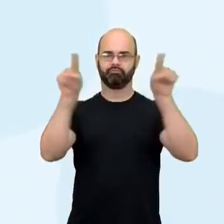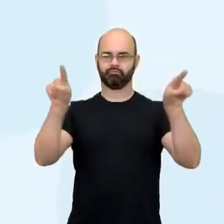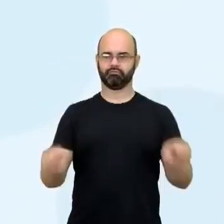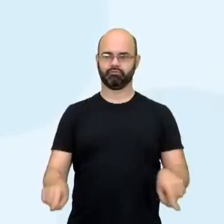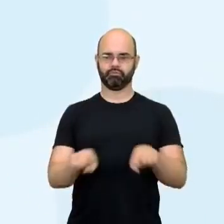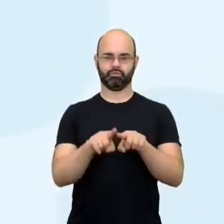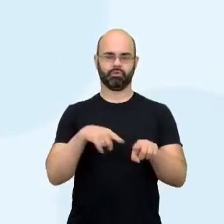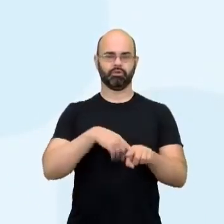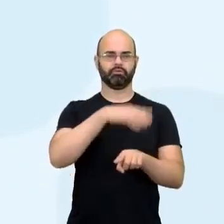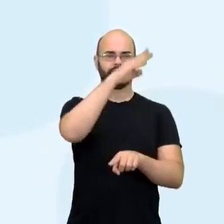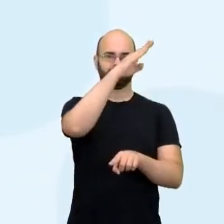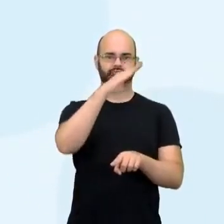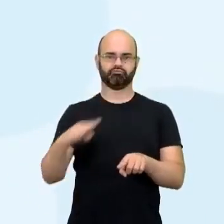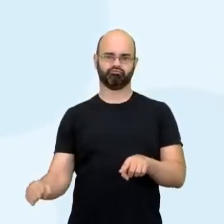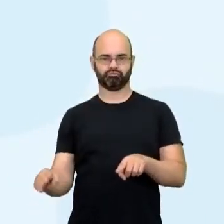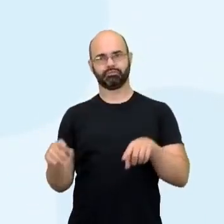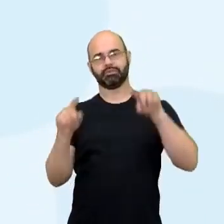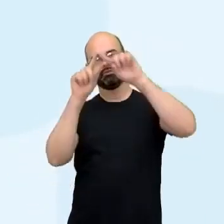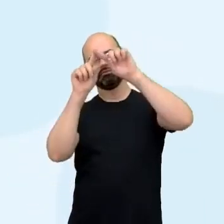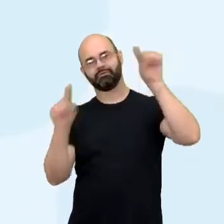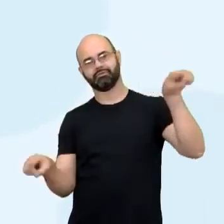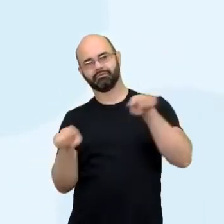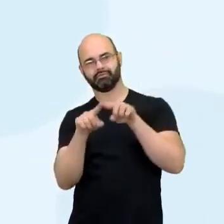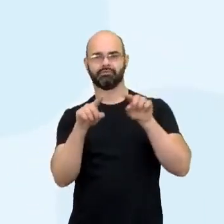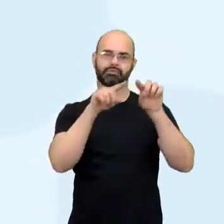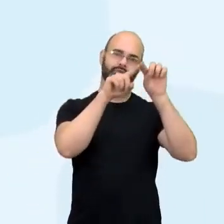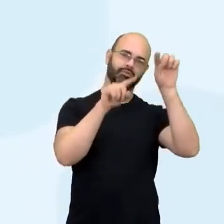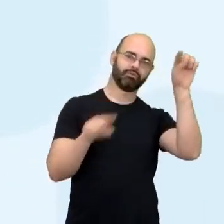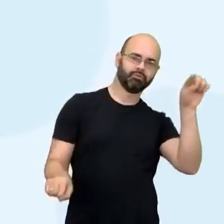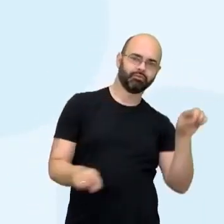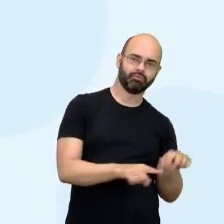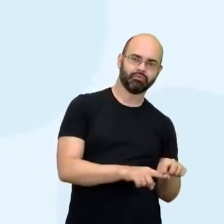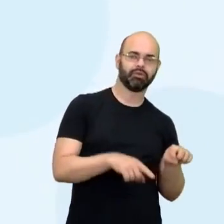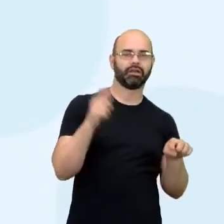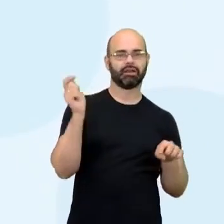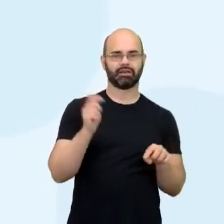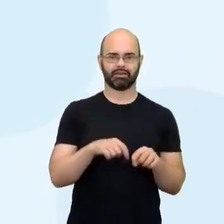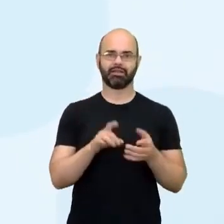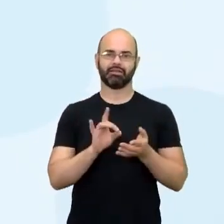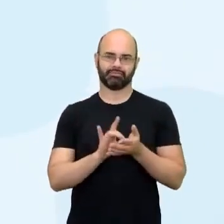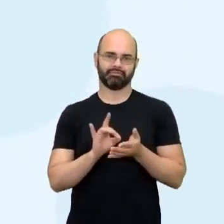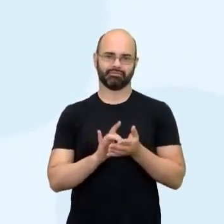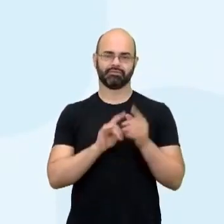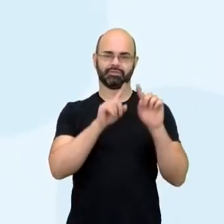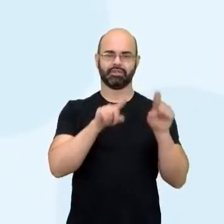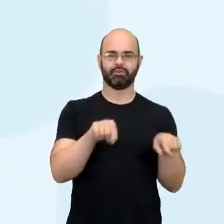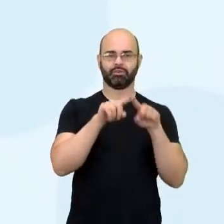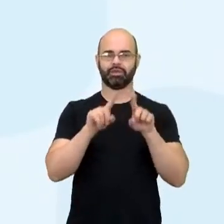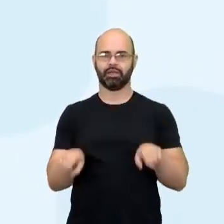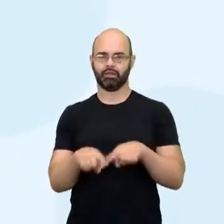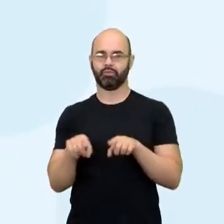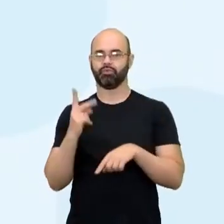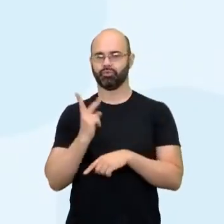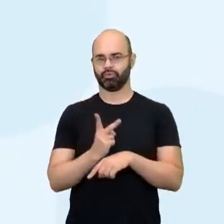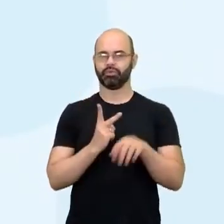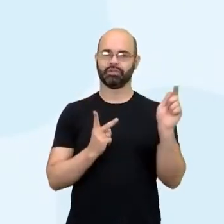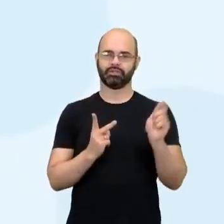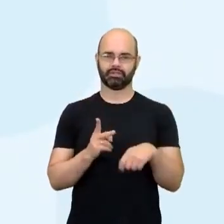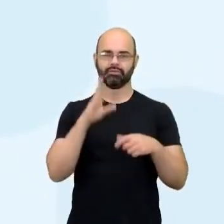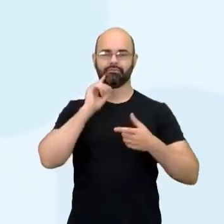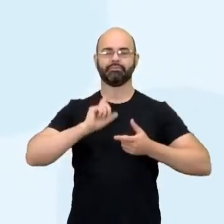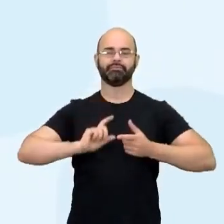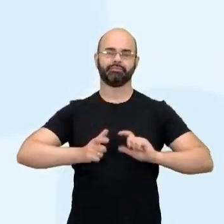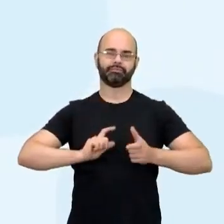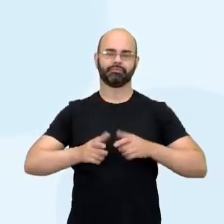dois triângulos numa primeira intervenção, Viviane. E a Sim. partir daí podemos traçar muitos, tantos e tantos outros. A geometria